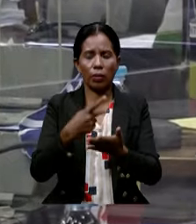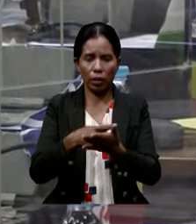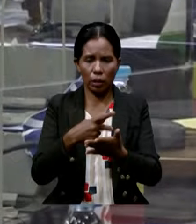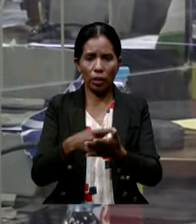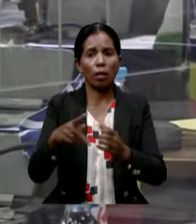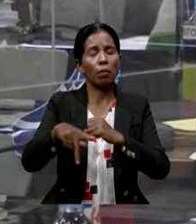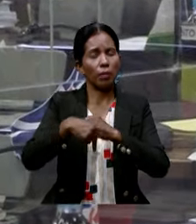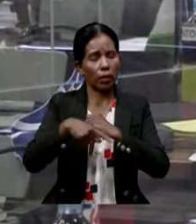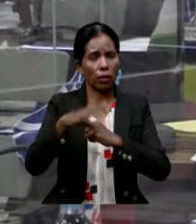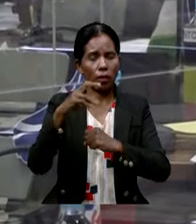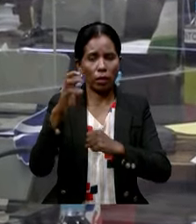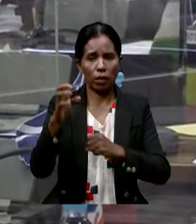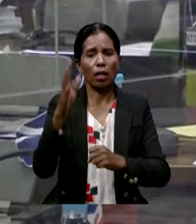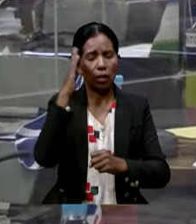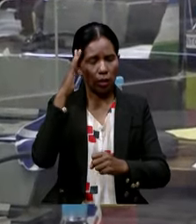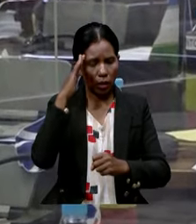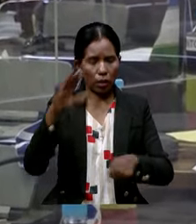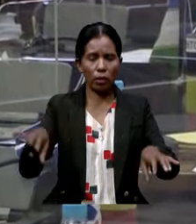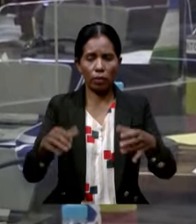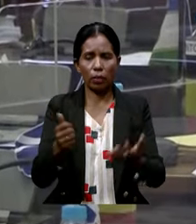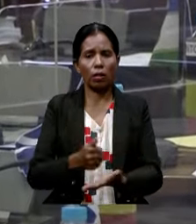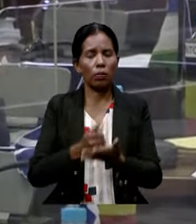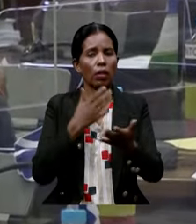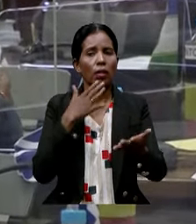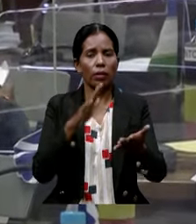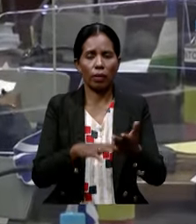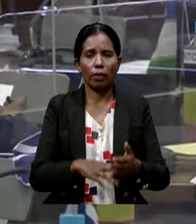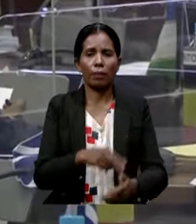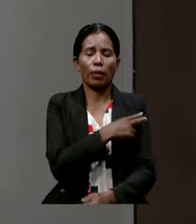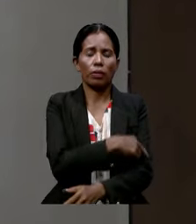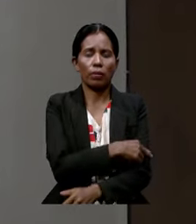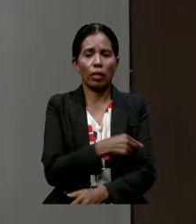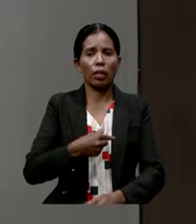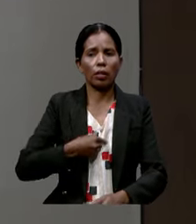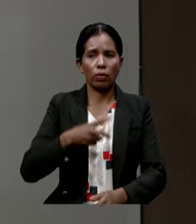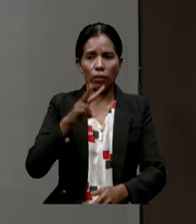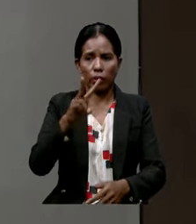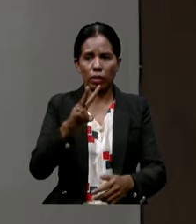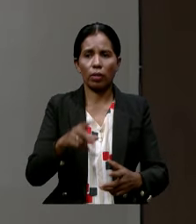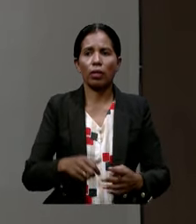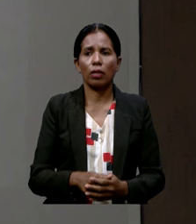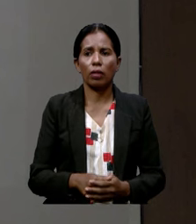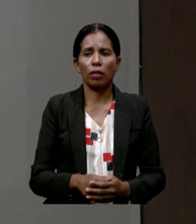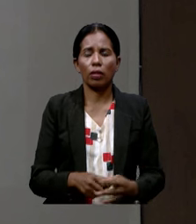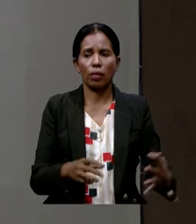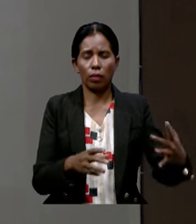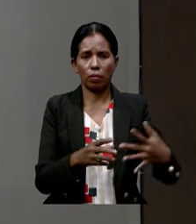sistema atendimento e hospital ba paciente sila laula dundiak. Hospital Guido Valadares, né, único